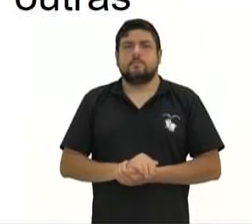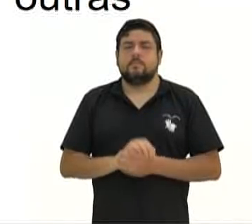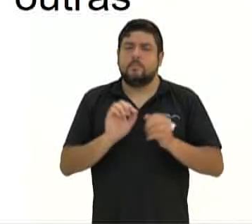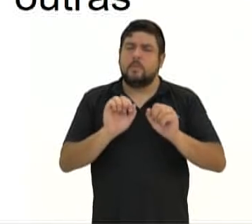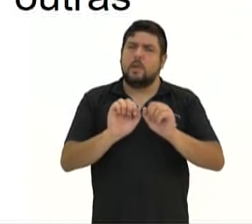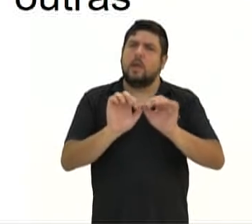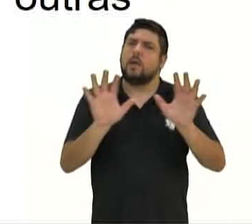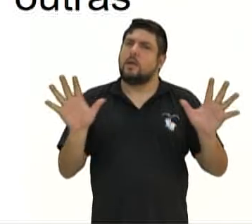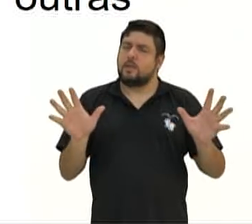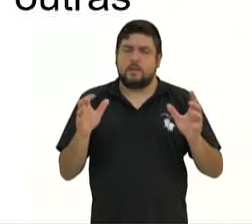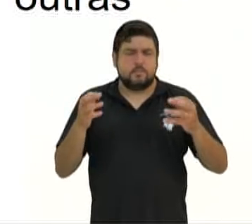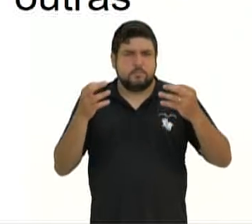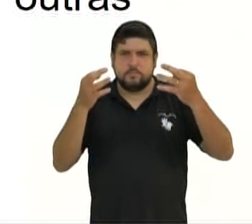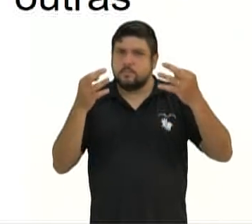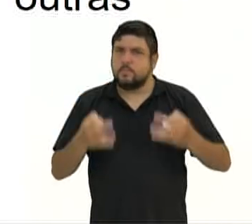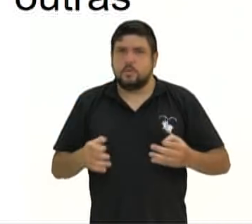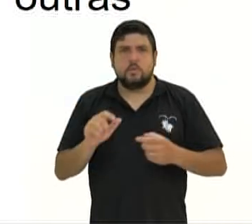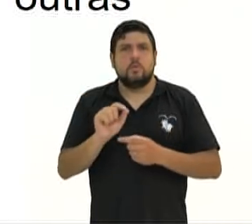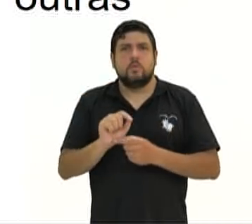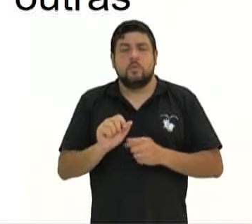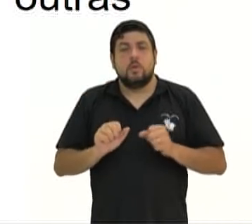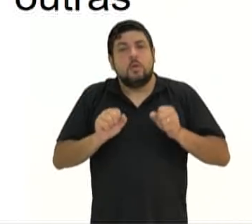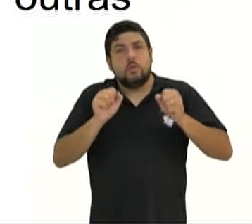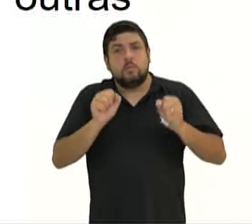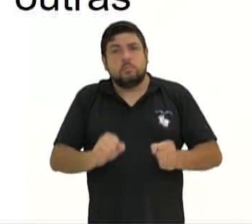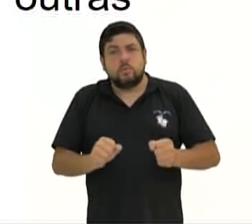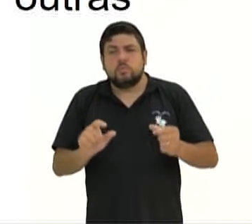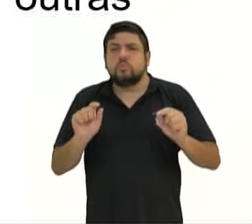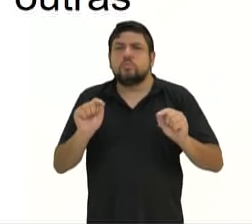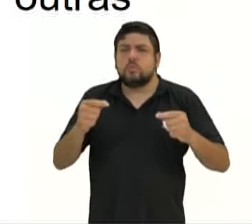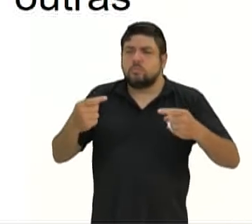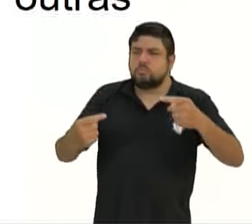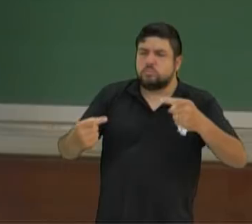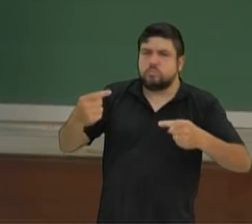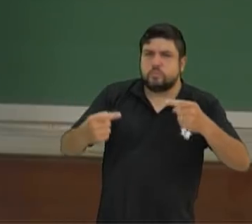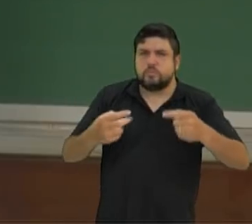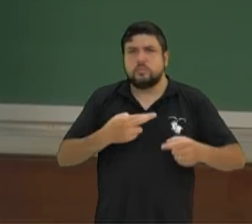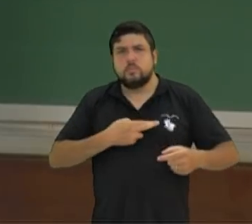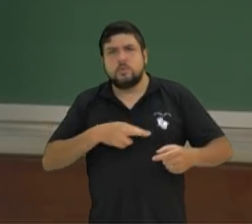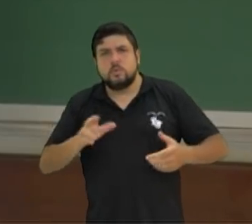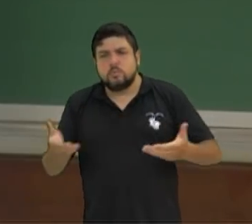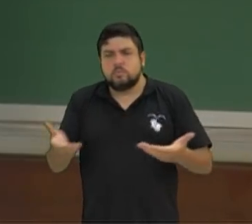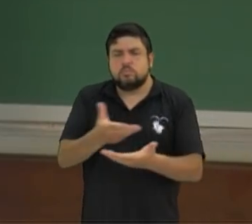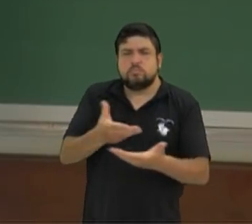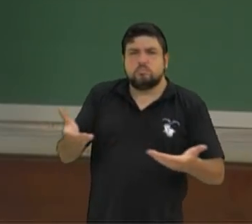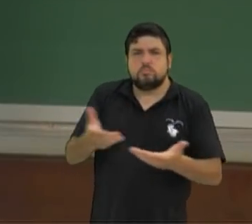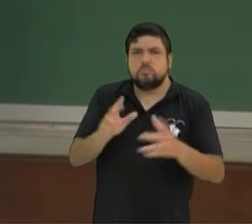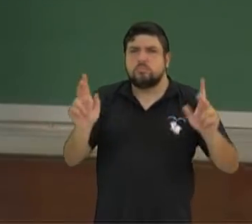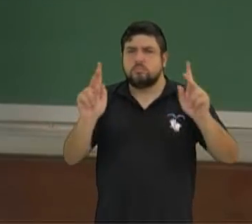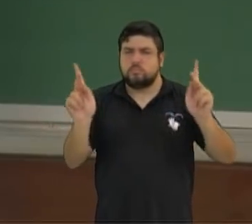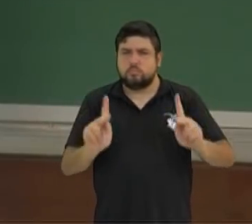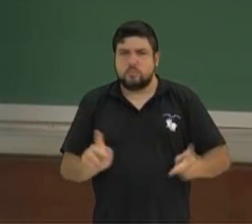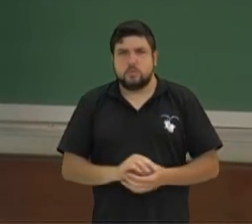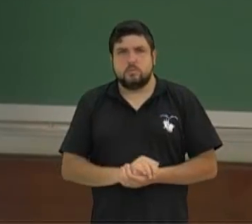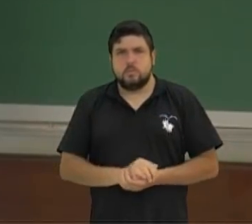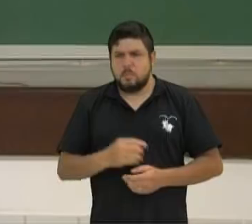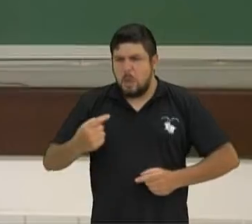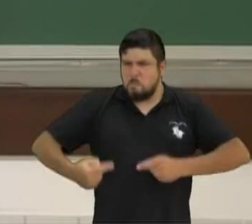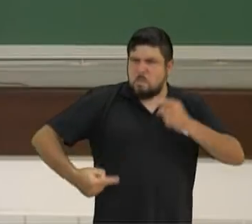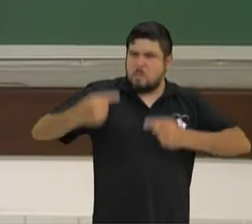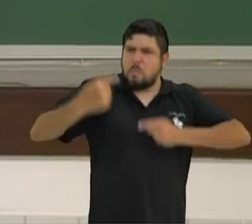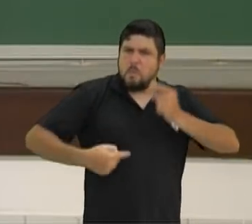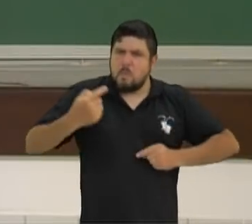Claro, com toda certeza, eles também podem promover o diálogo interreligioso e a cultura da paz. Debate para provar que a sua religião está